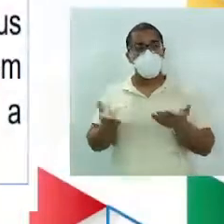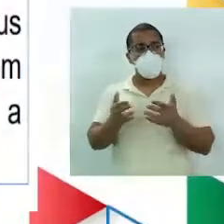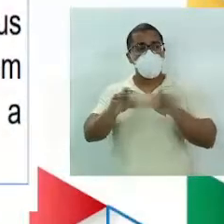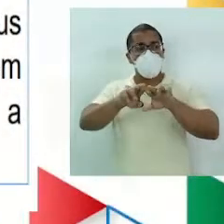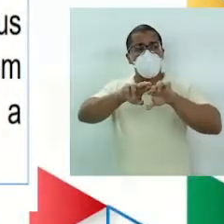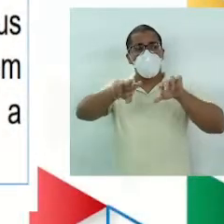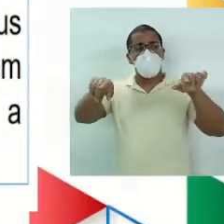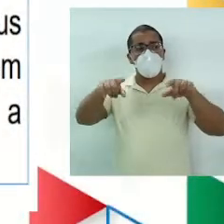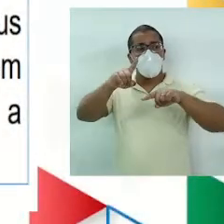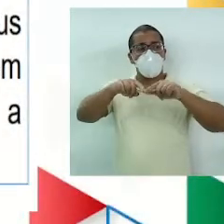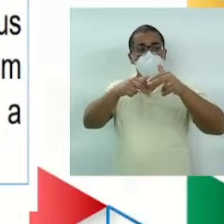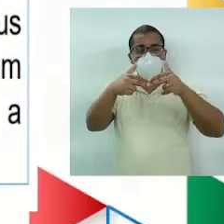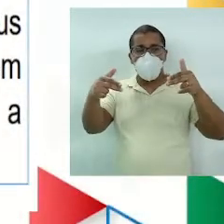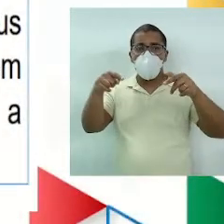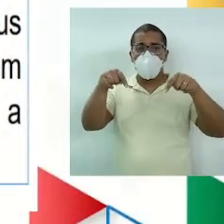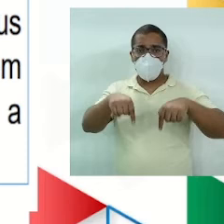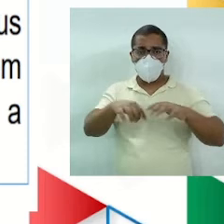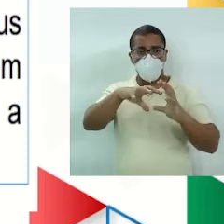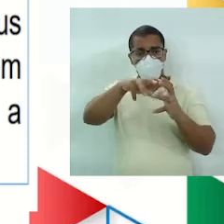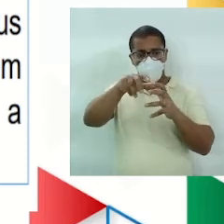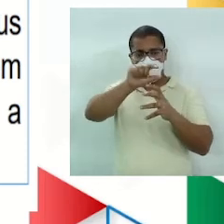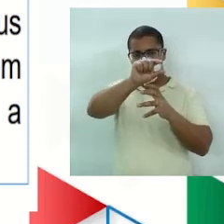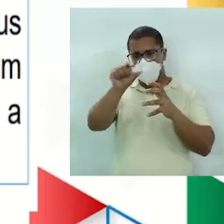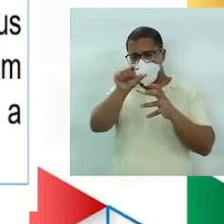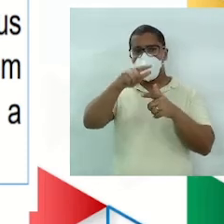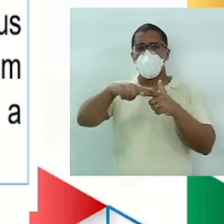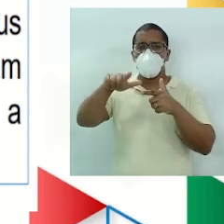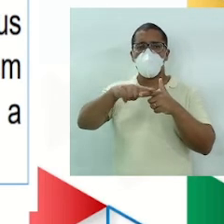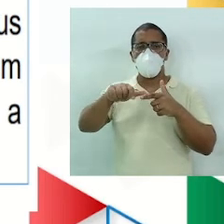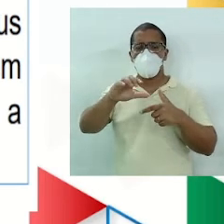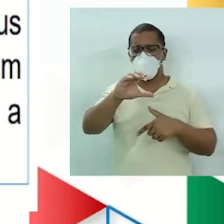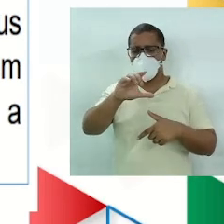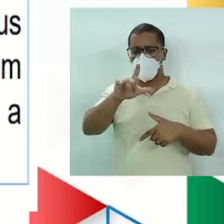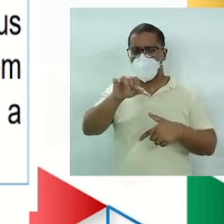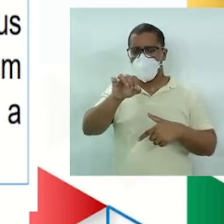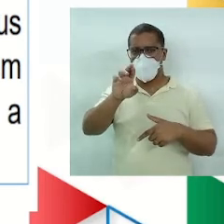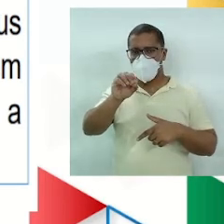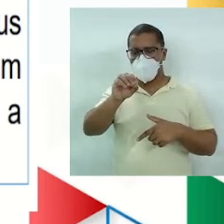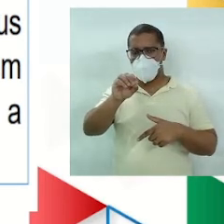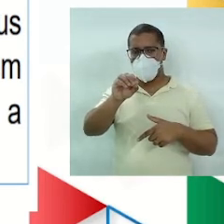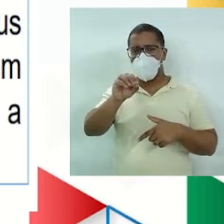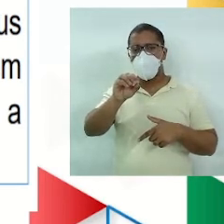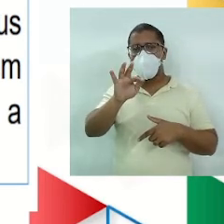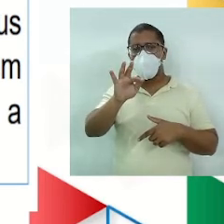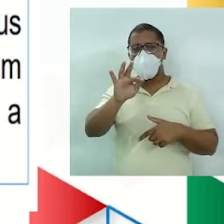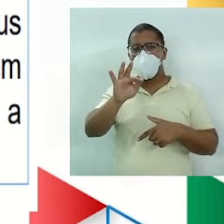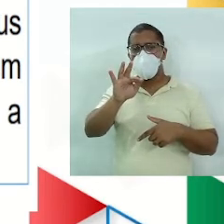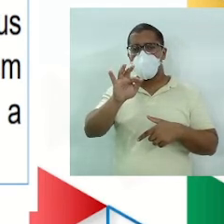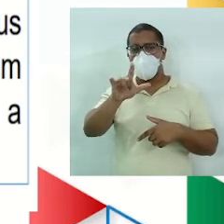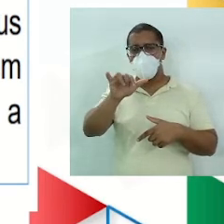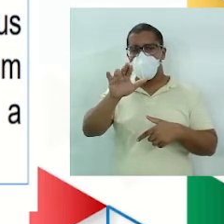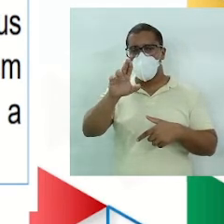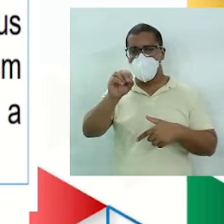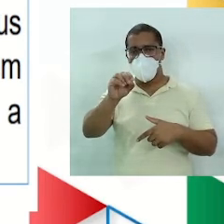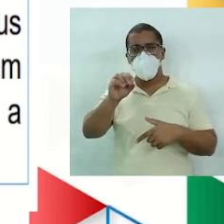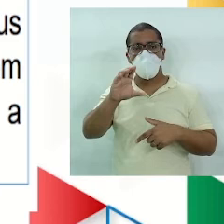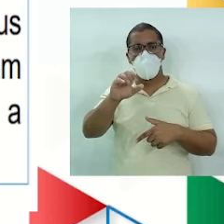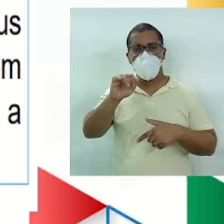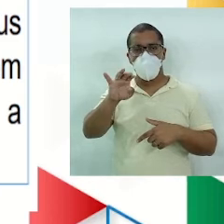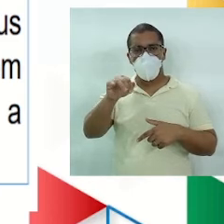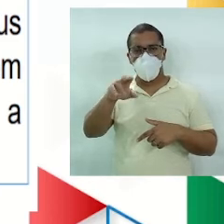Substâncias que prejudicam a camada de ozônio. Os clorofluorcarbonos, ou chamados CF6. Substâncias